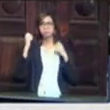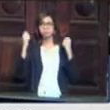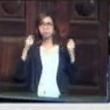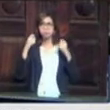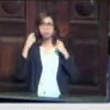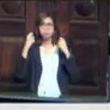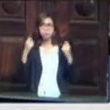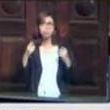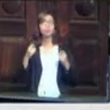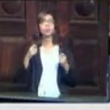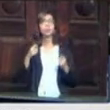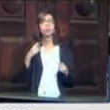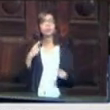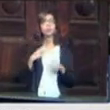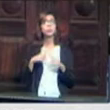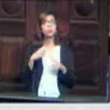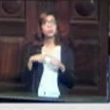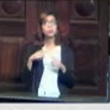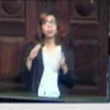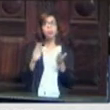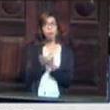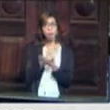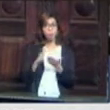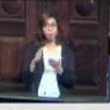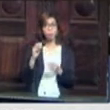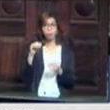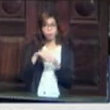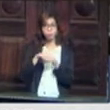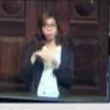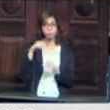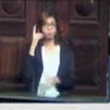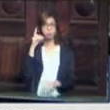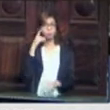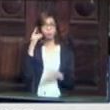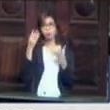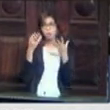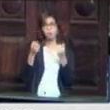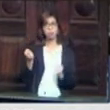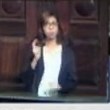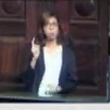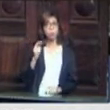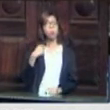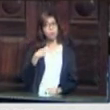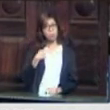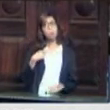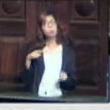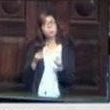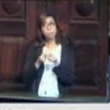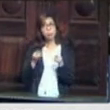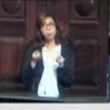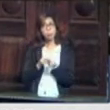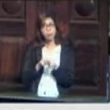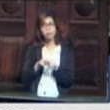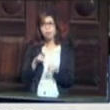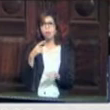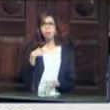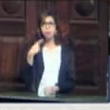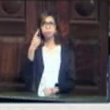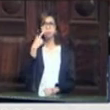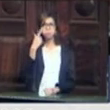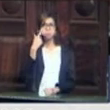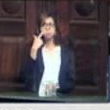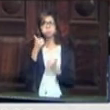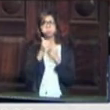últimos tempos por integrantes desse parlamento. Eu fui uma dessas parlamentares que acompanhei, mesmo não